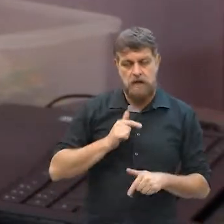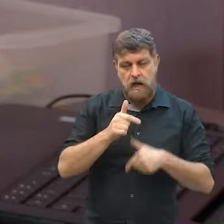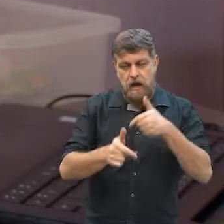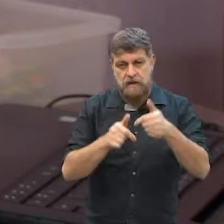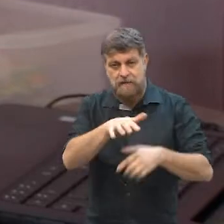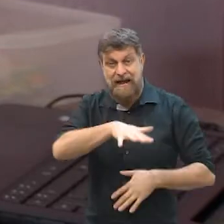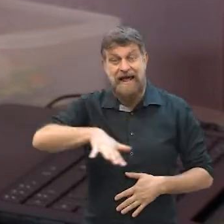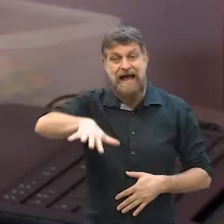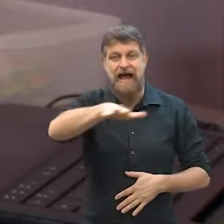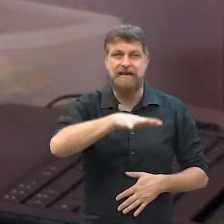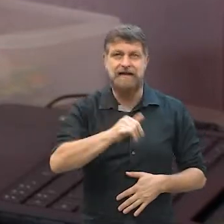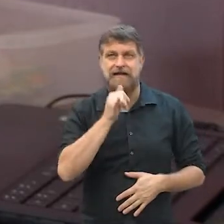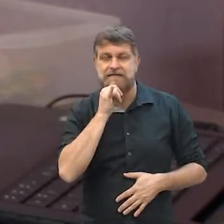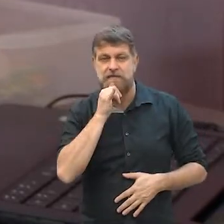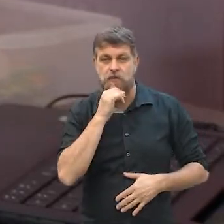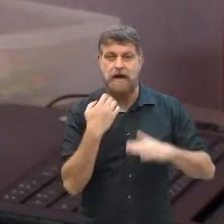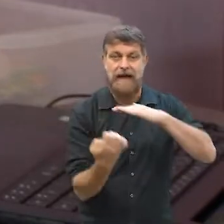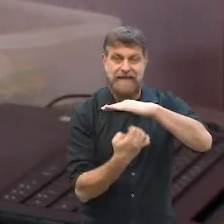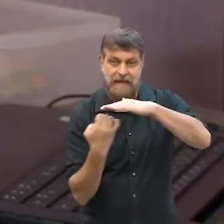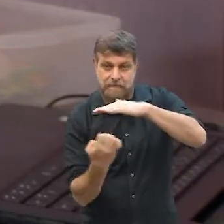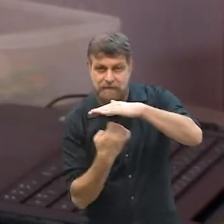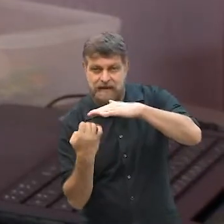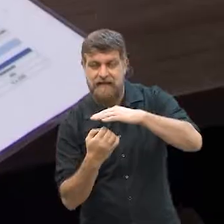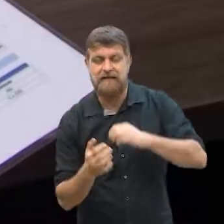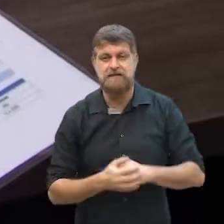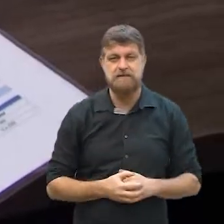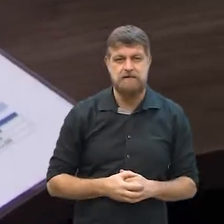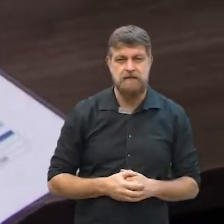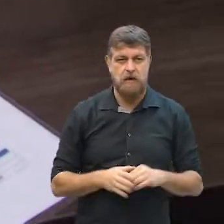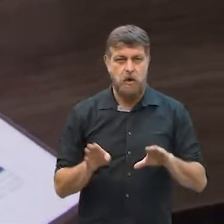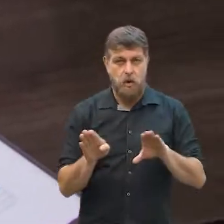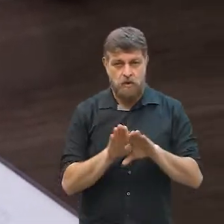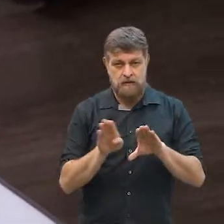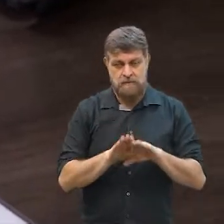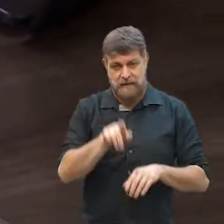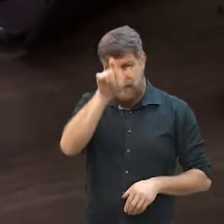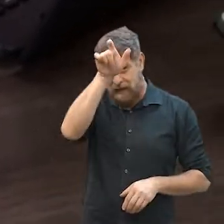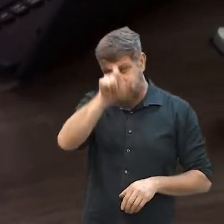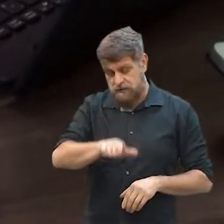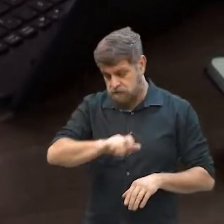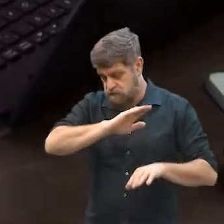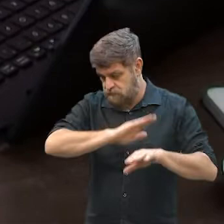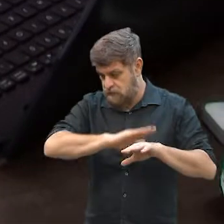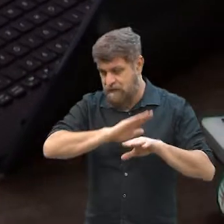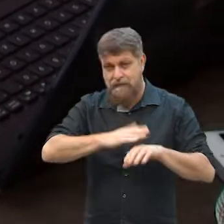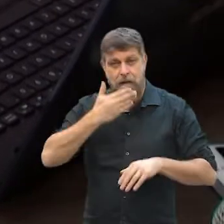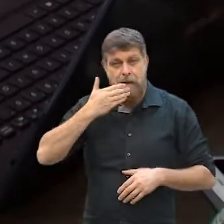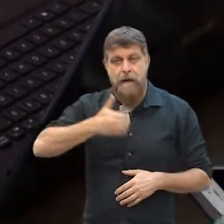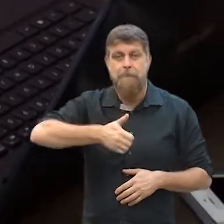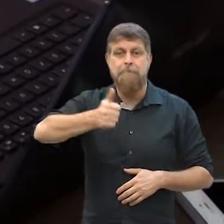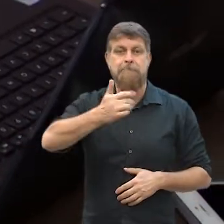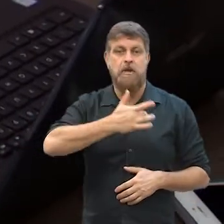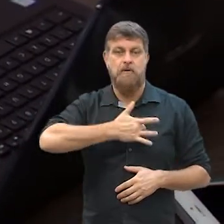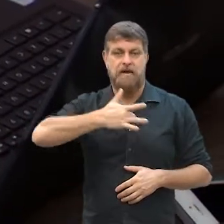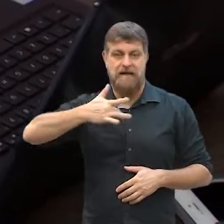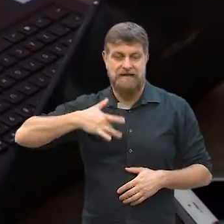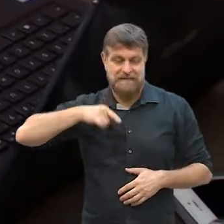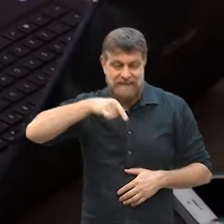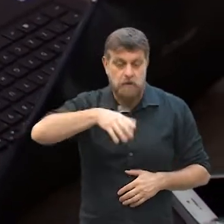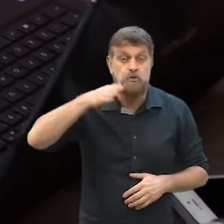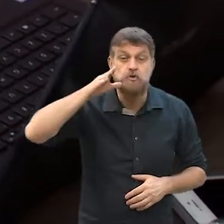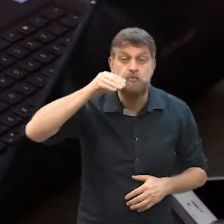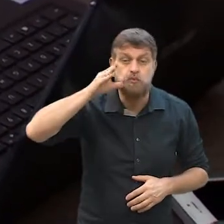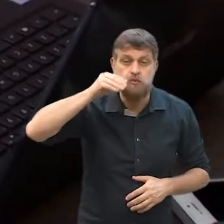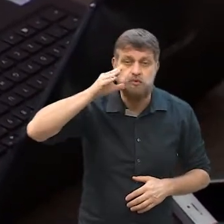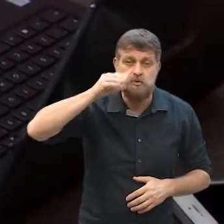na empresa, e também trabalhar como agente para melhorar a saúde desses funcionários,